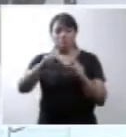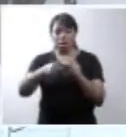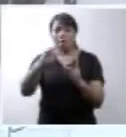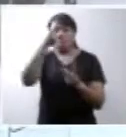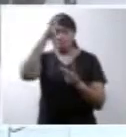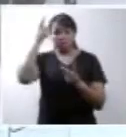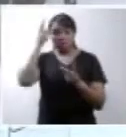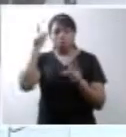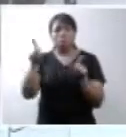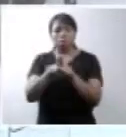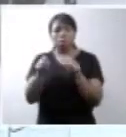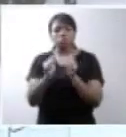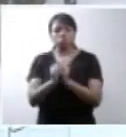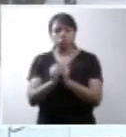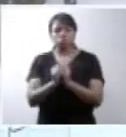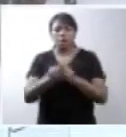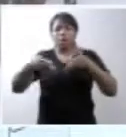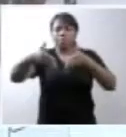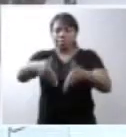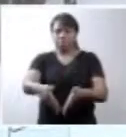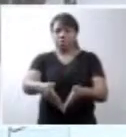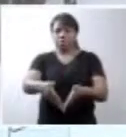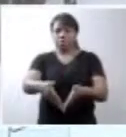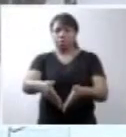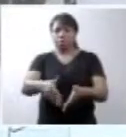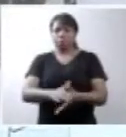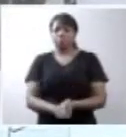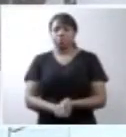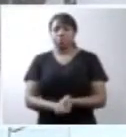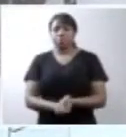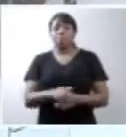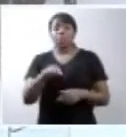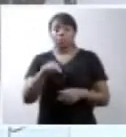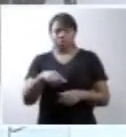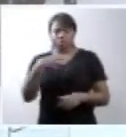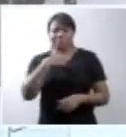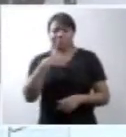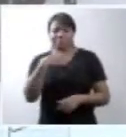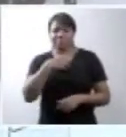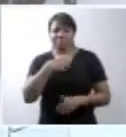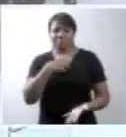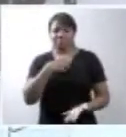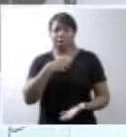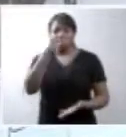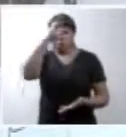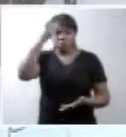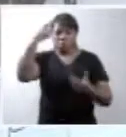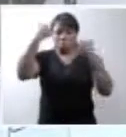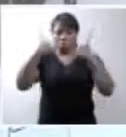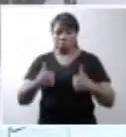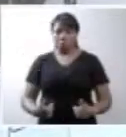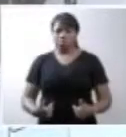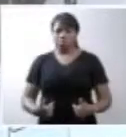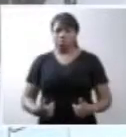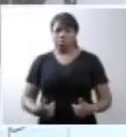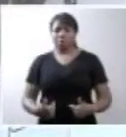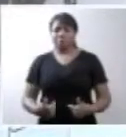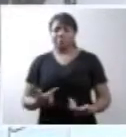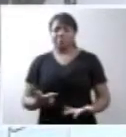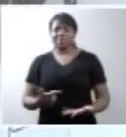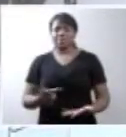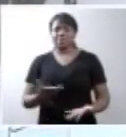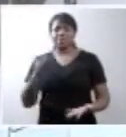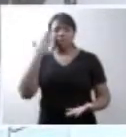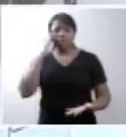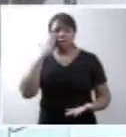e plena e efetiva participação. Desse modo, para um ser humano poder ser